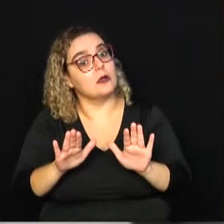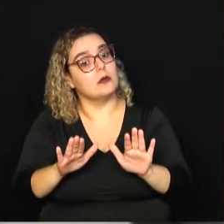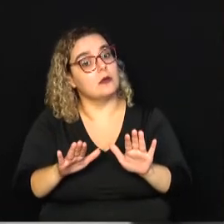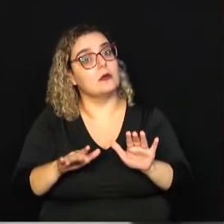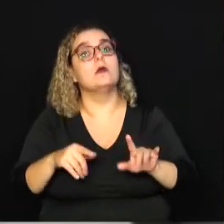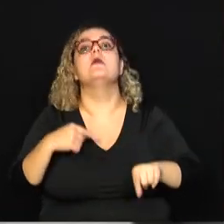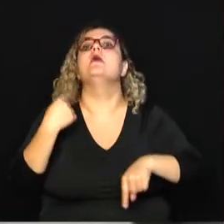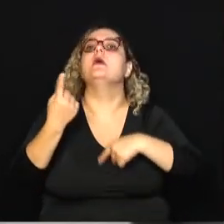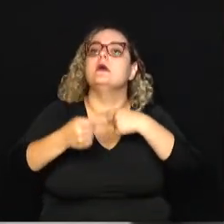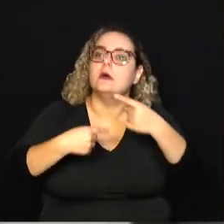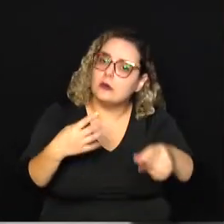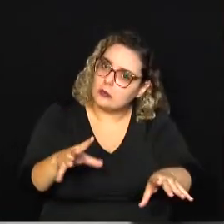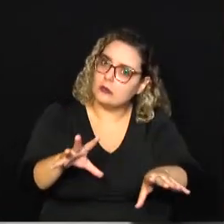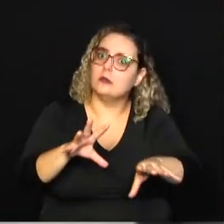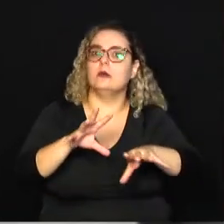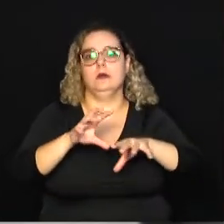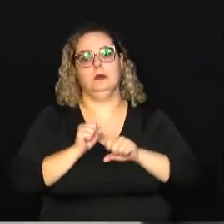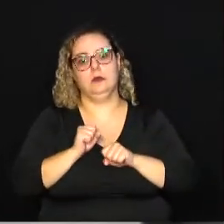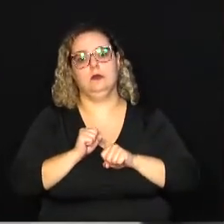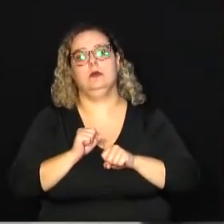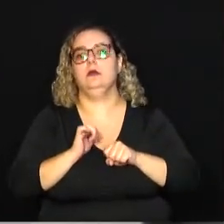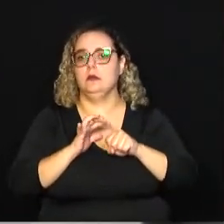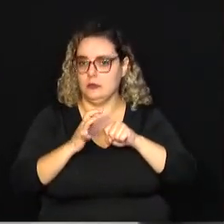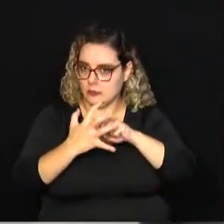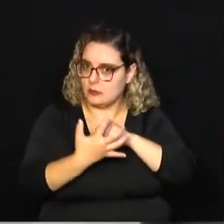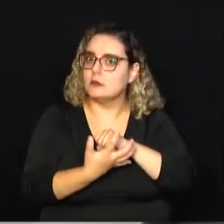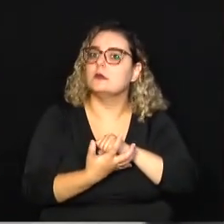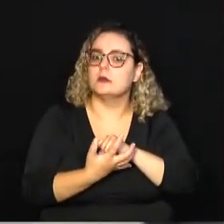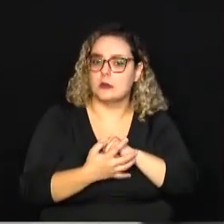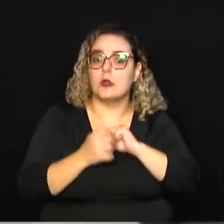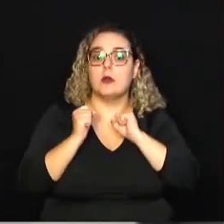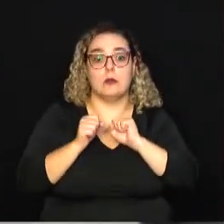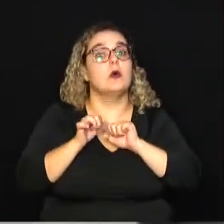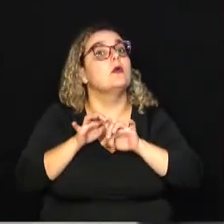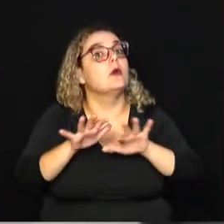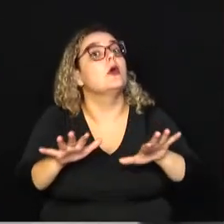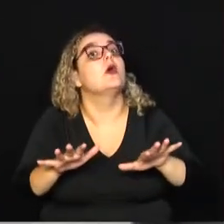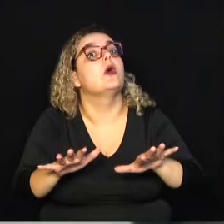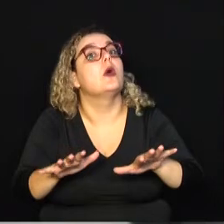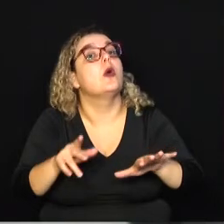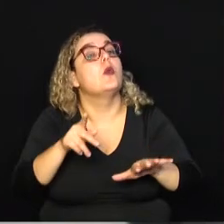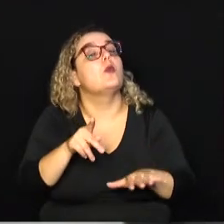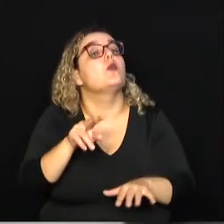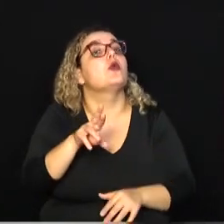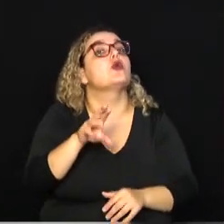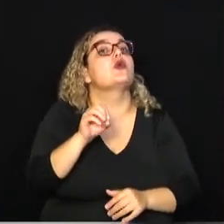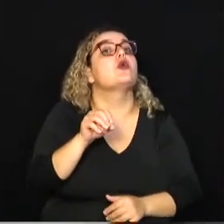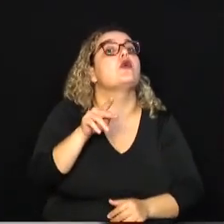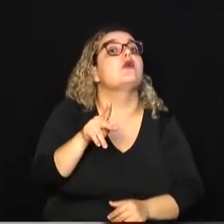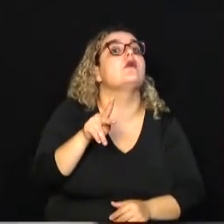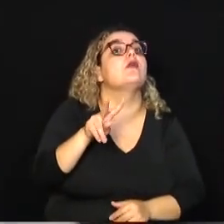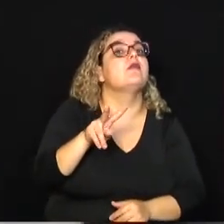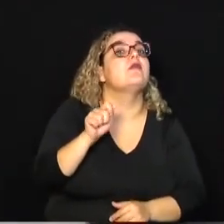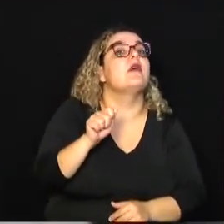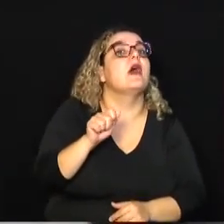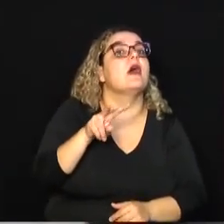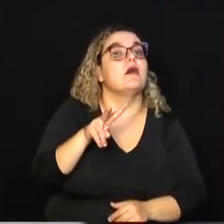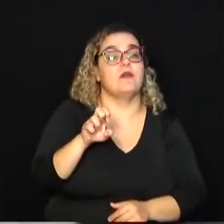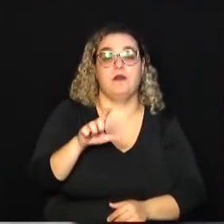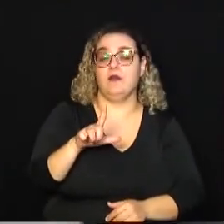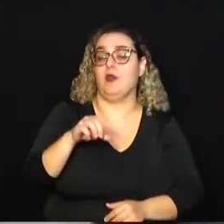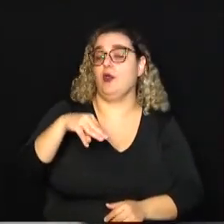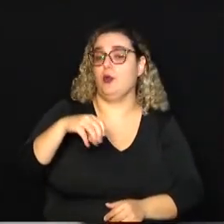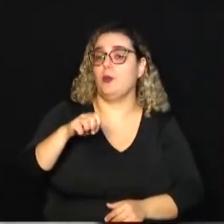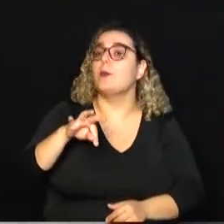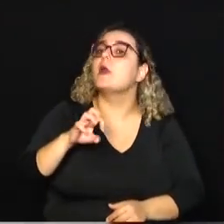continuar tendo casos de gente que adoece e que pode provavelmente transmitir o vírus, provavelmente, né? Ninguém tem certeza sobre isso ainda. Existe um estudo sendo